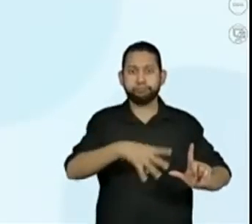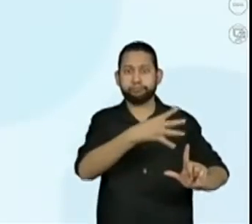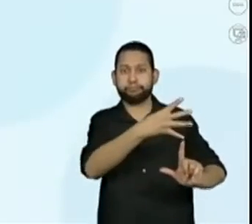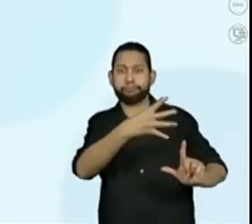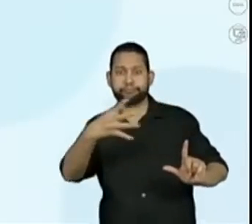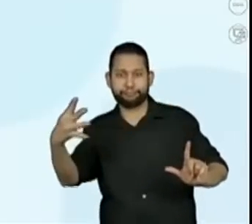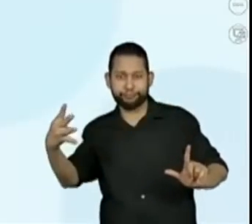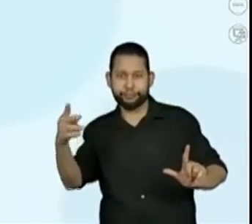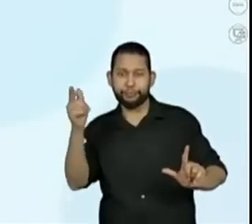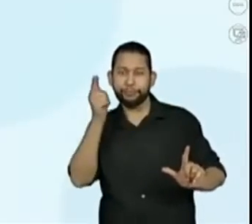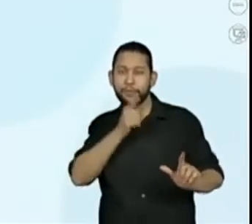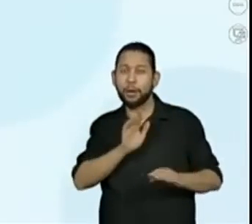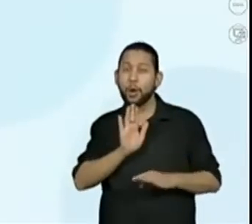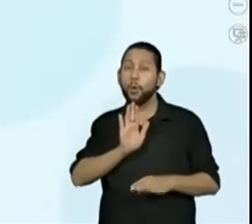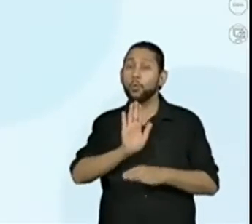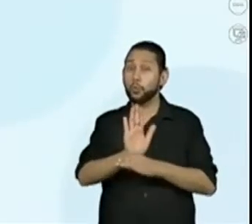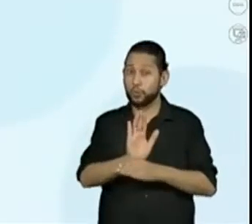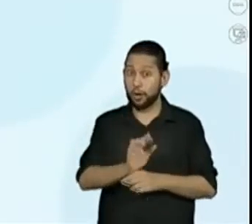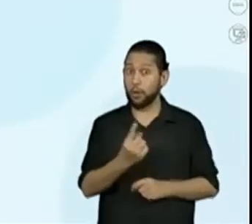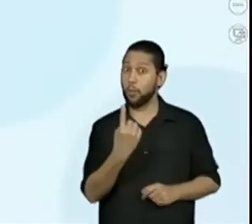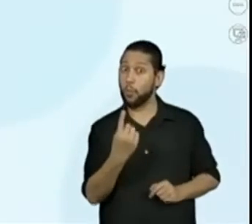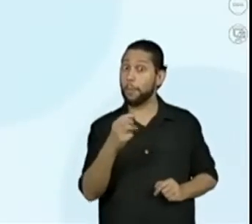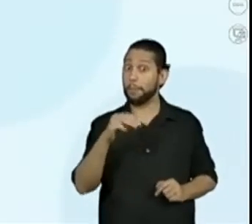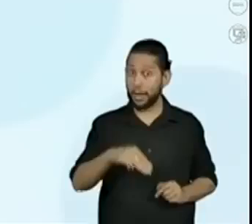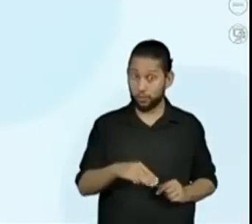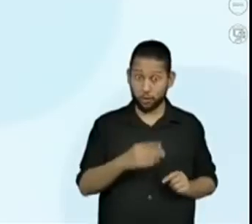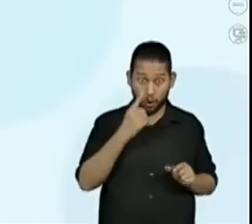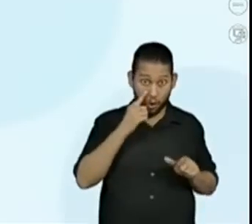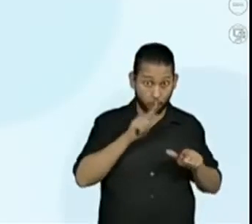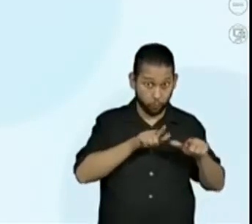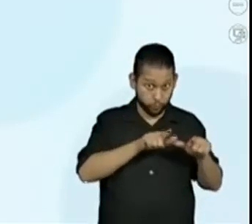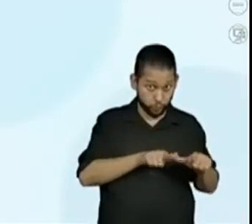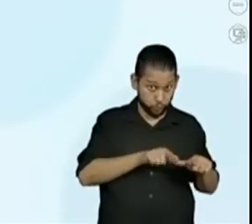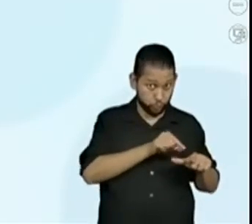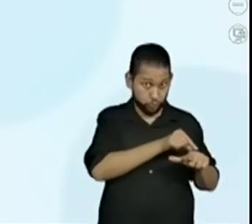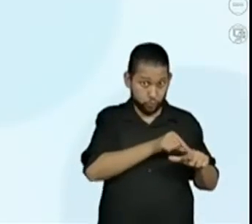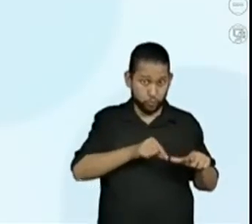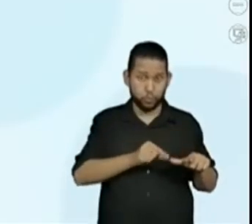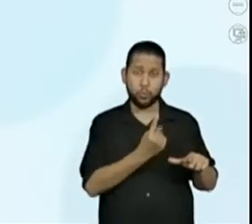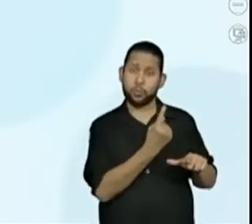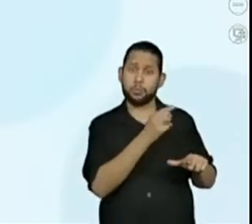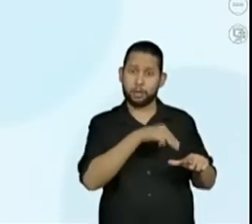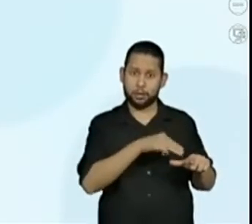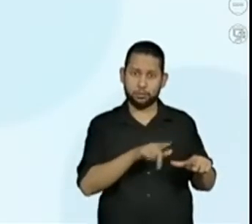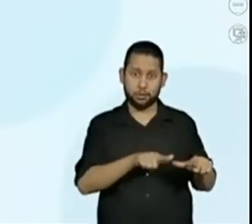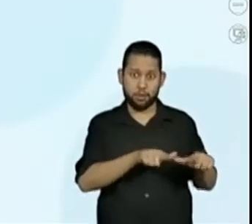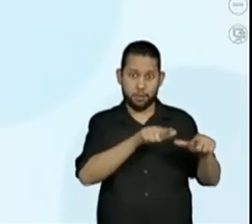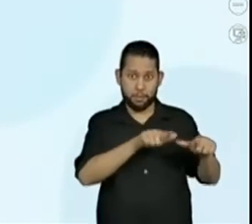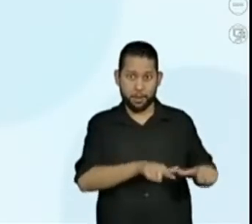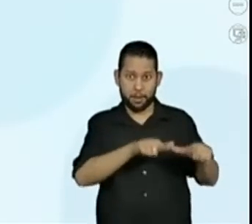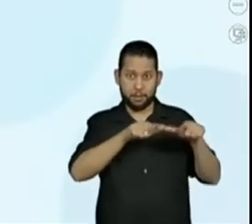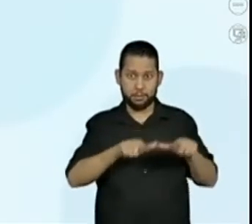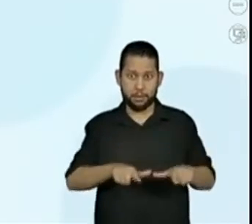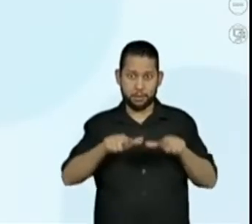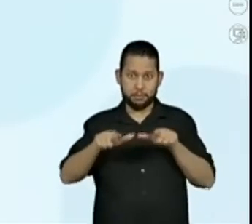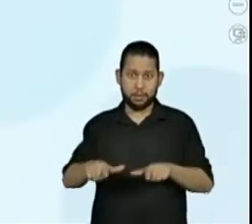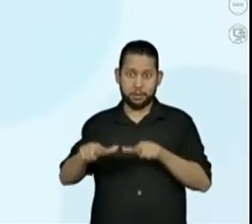a representação de 1 m então cada lado do quadradinho da